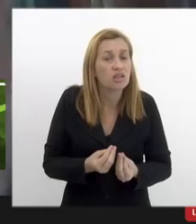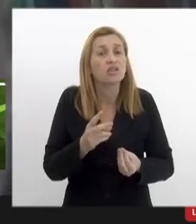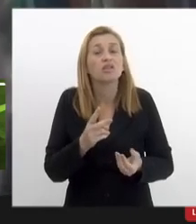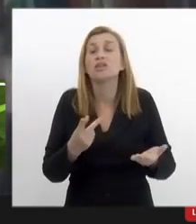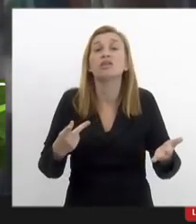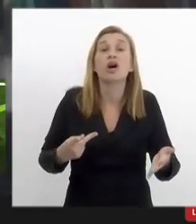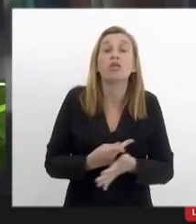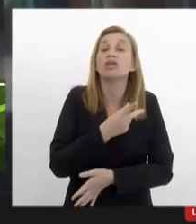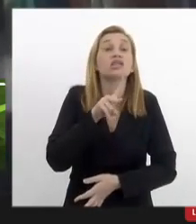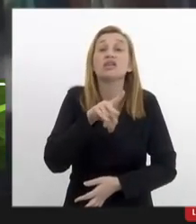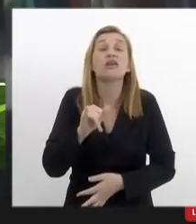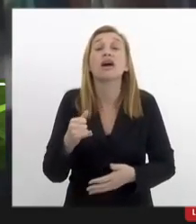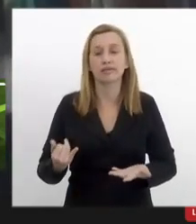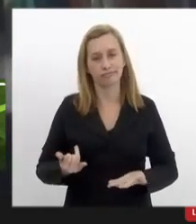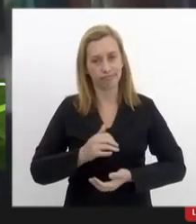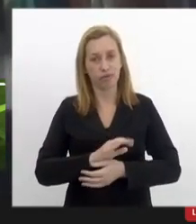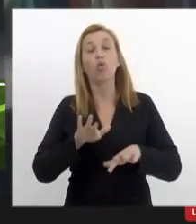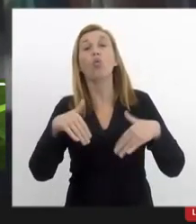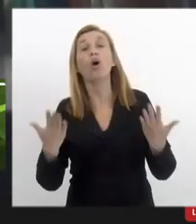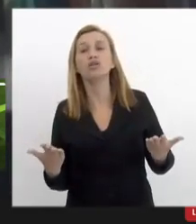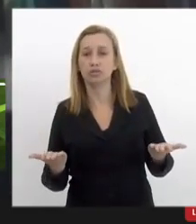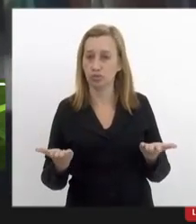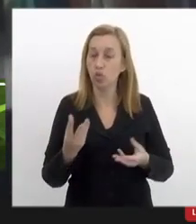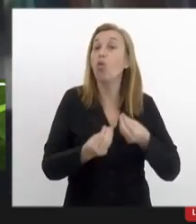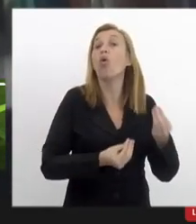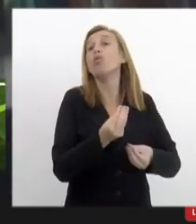acontecer, quando, como,